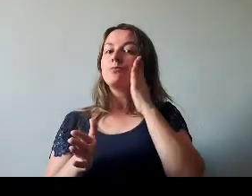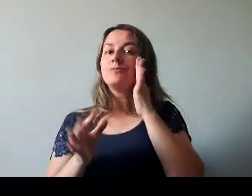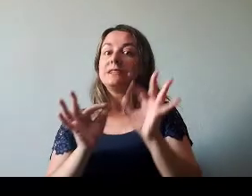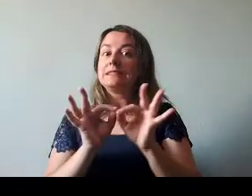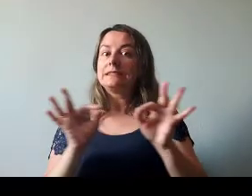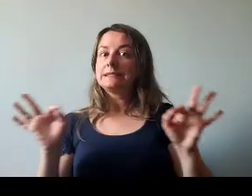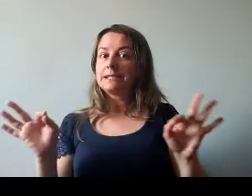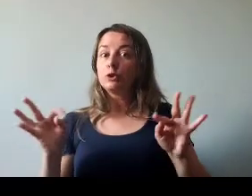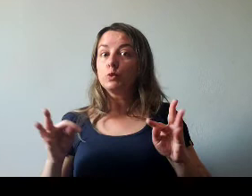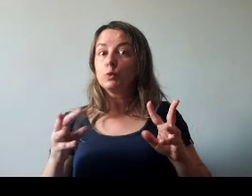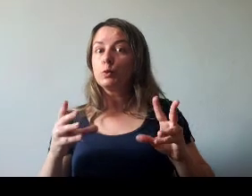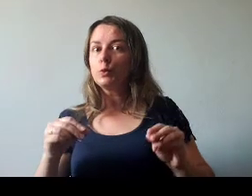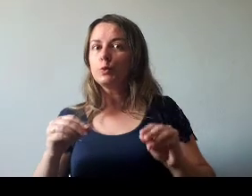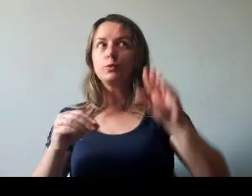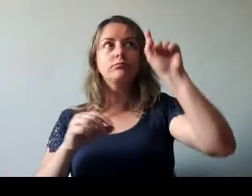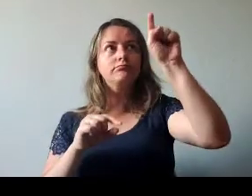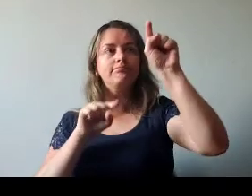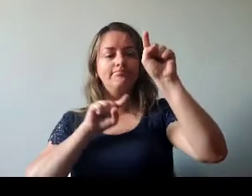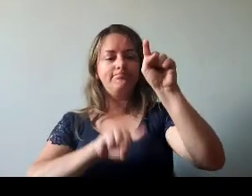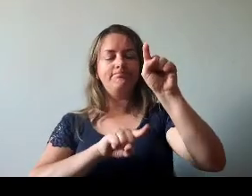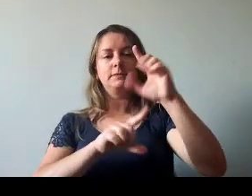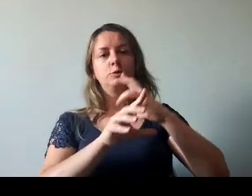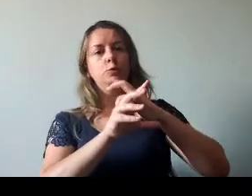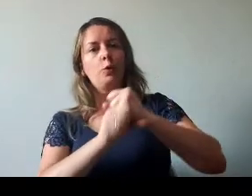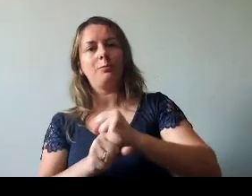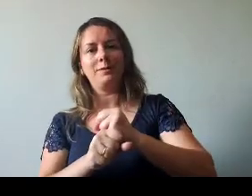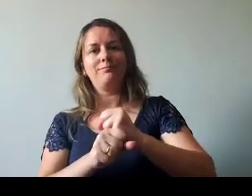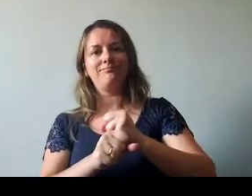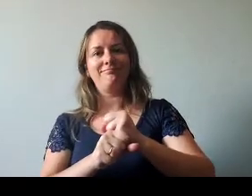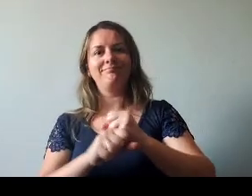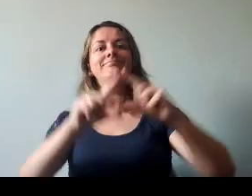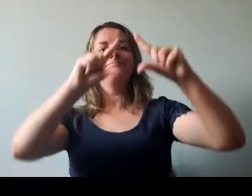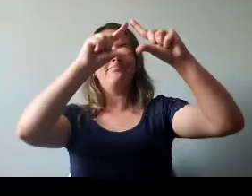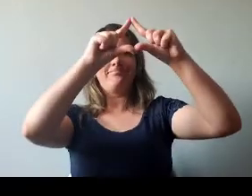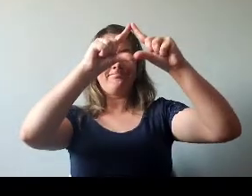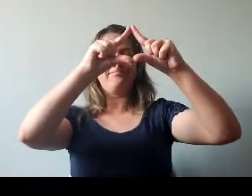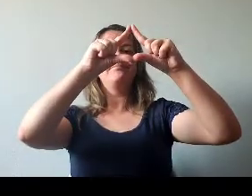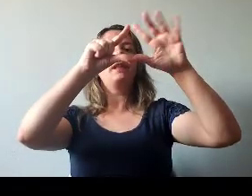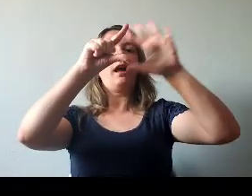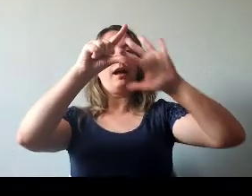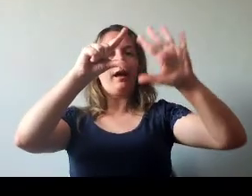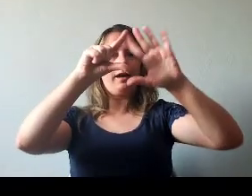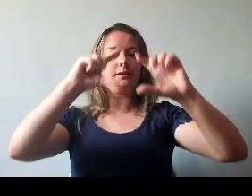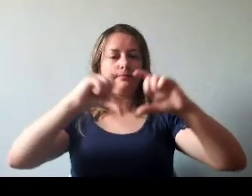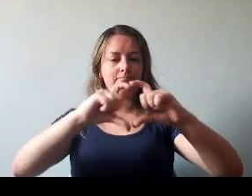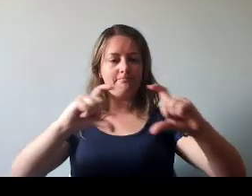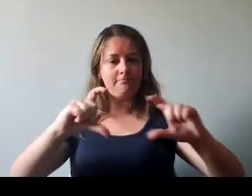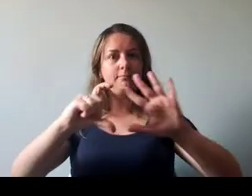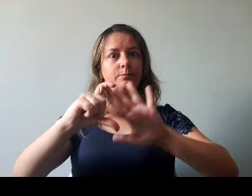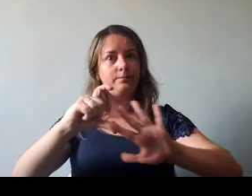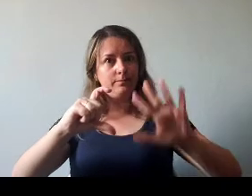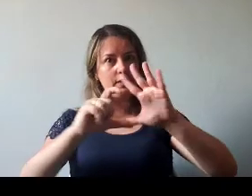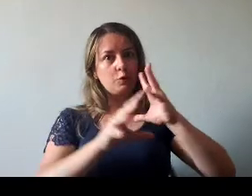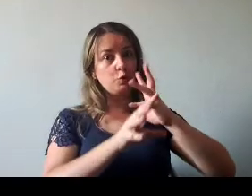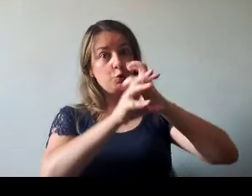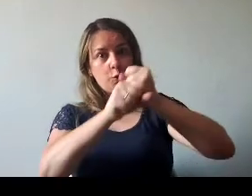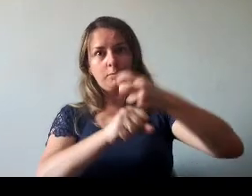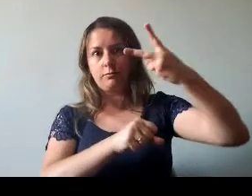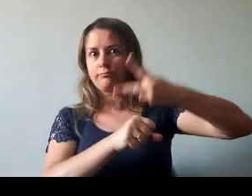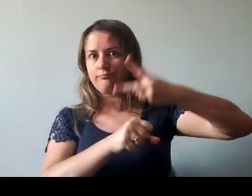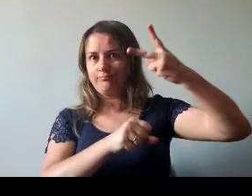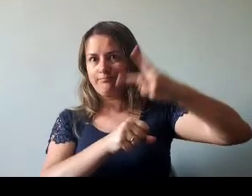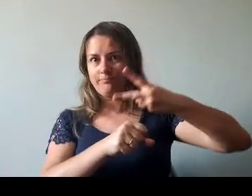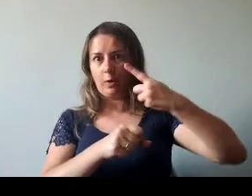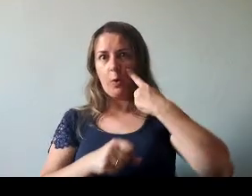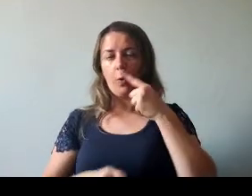tudo. Então, aí eu chego nessa formulinha aí, ó. A área 1 é V0t, a área 2 é AT quadrado